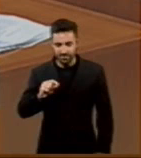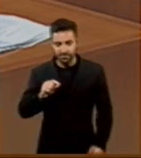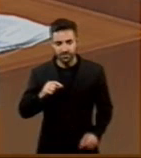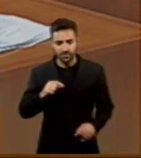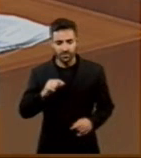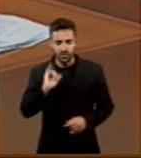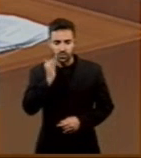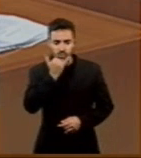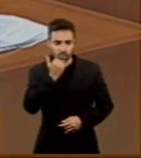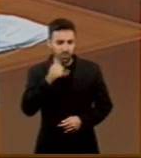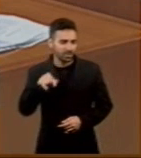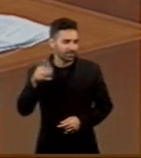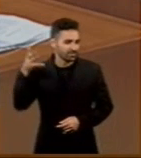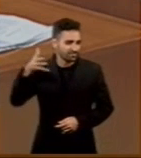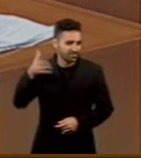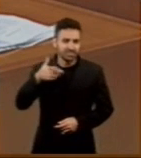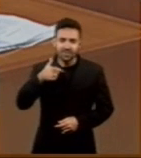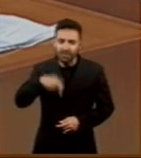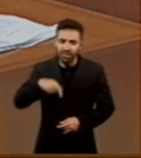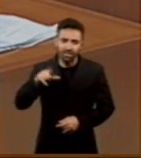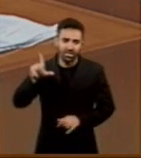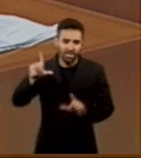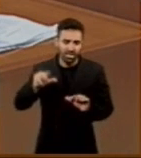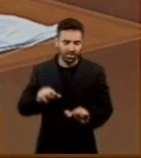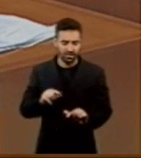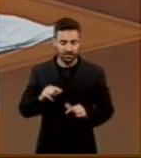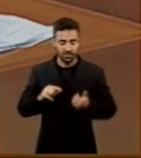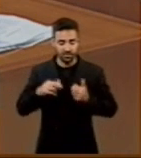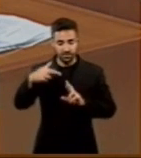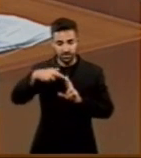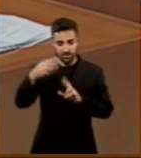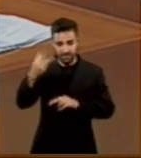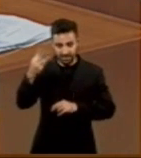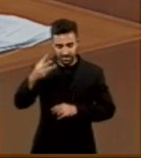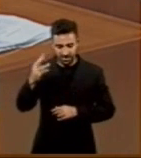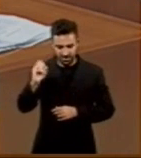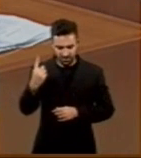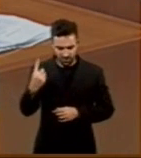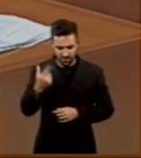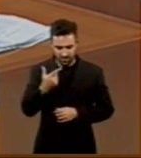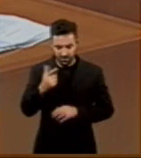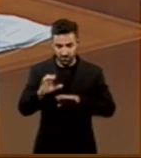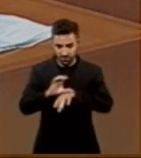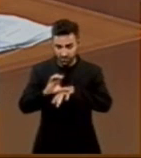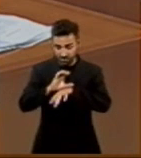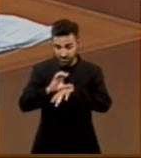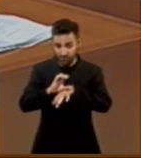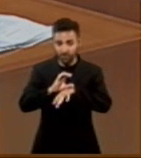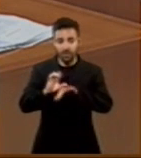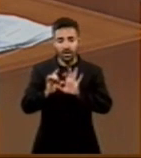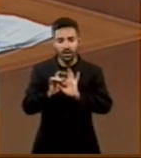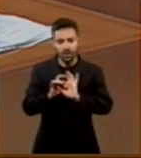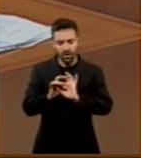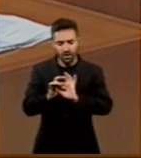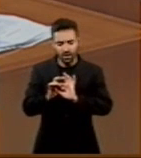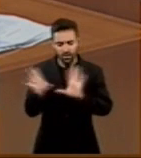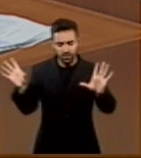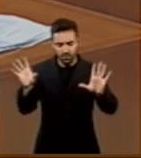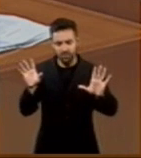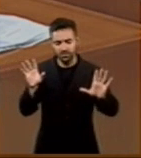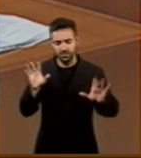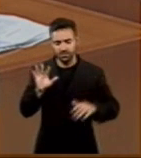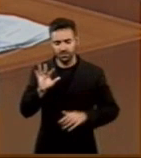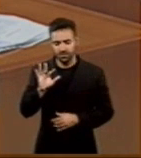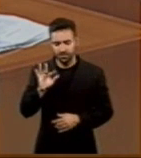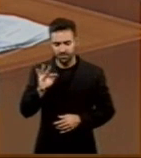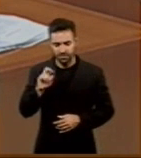com precisão a linha do inciso 3º, 102 da Constituição Federal, que autoriza a formalidade essencial